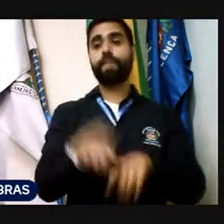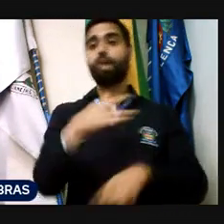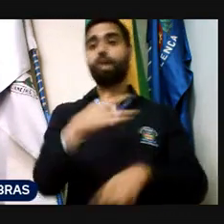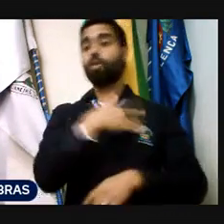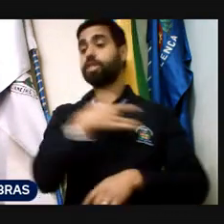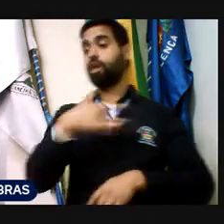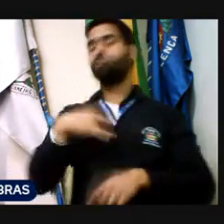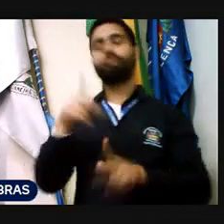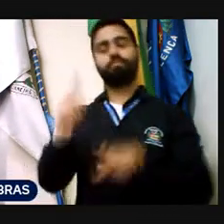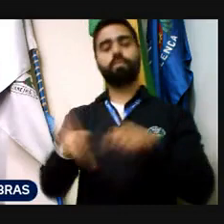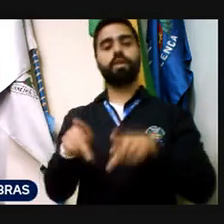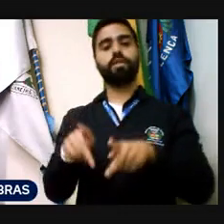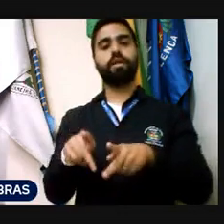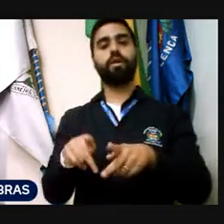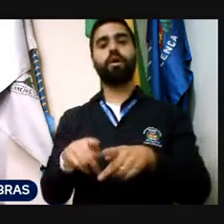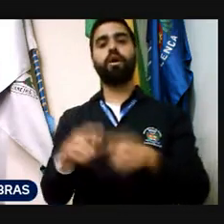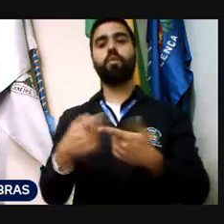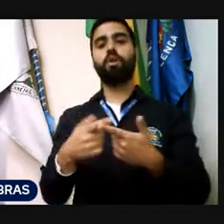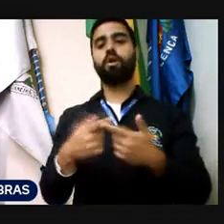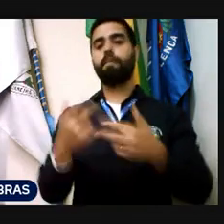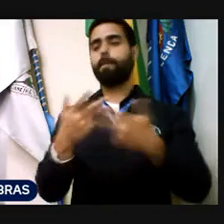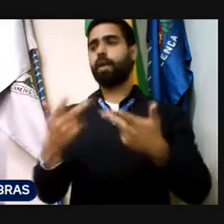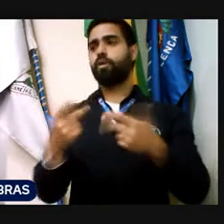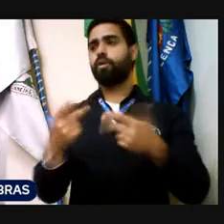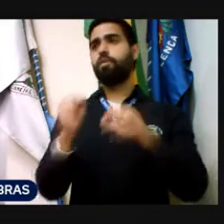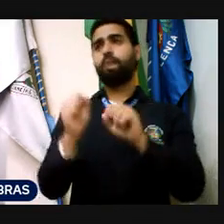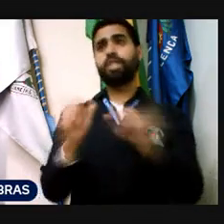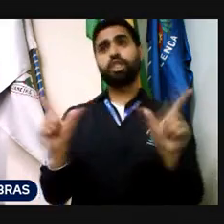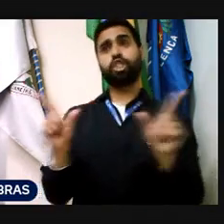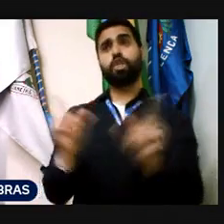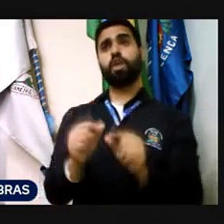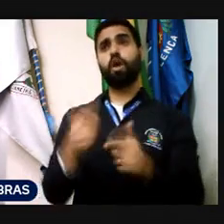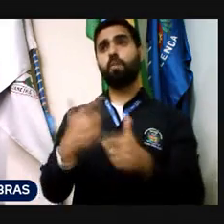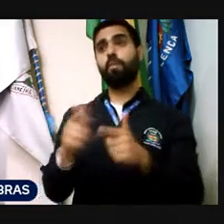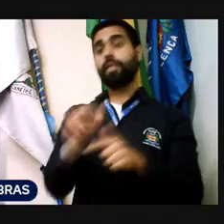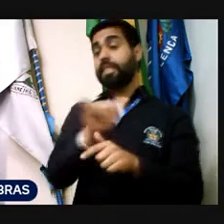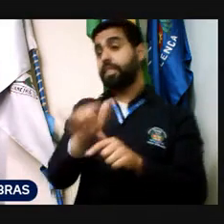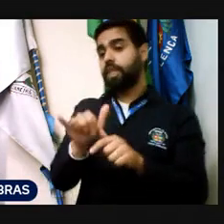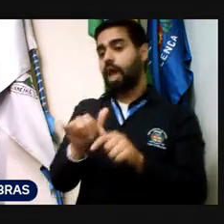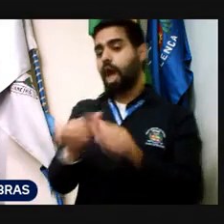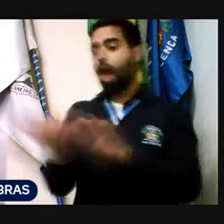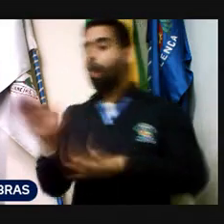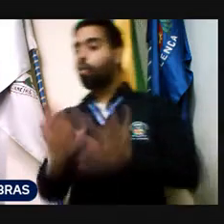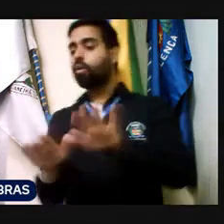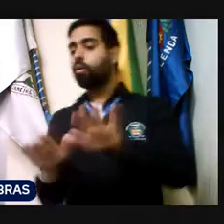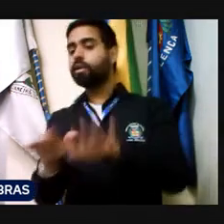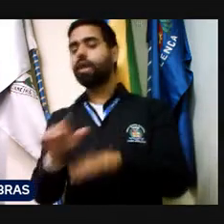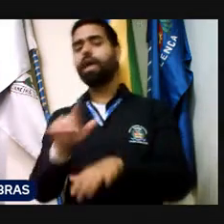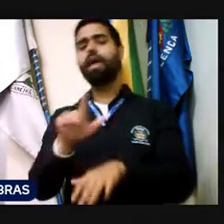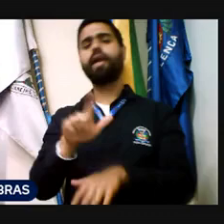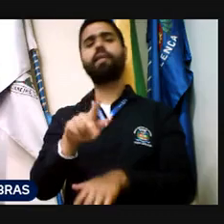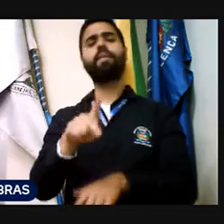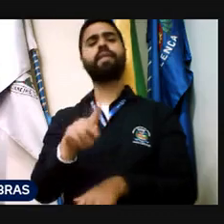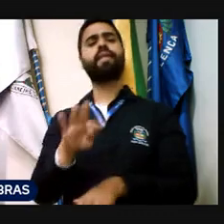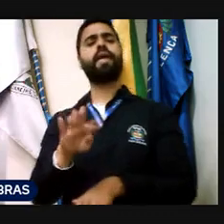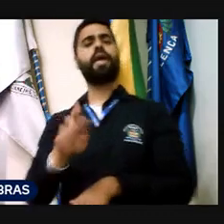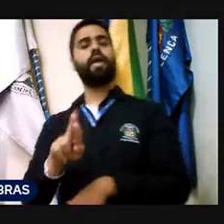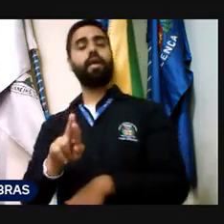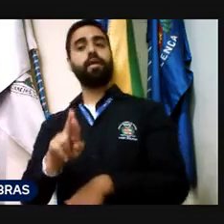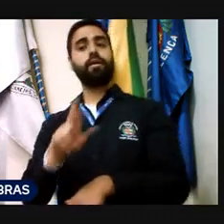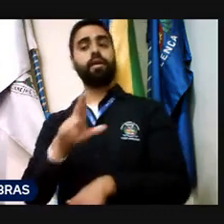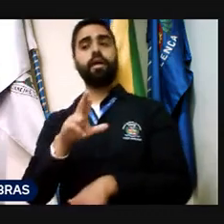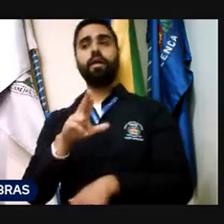da população, sendo que tais fatos podem ser minimizados com o desempenho adequado da referida ETE, que possui